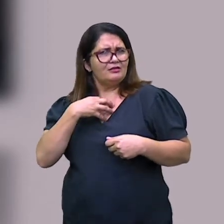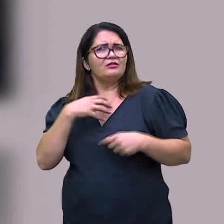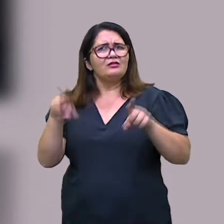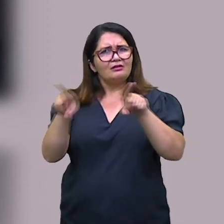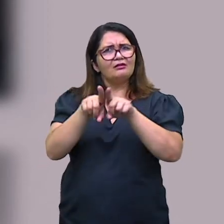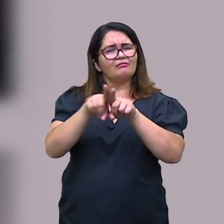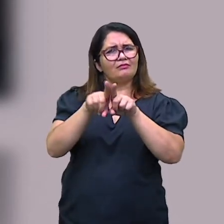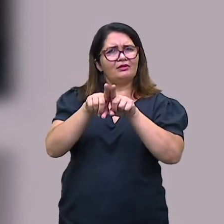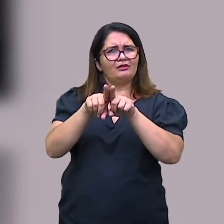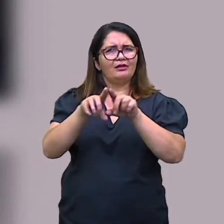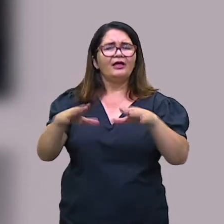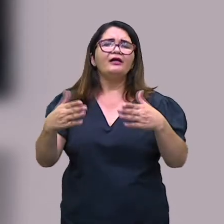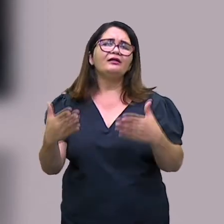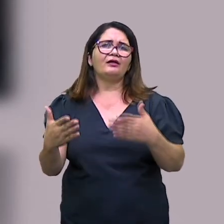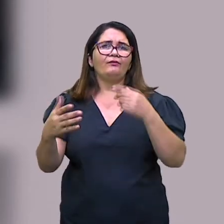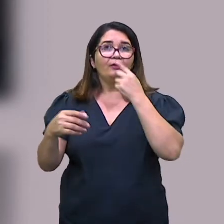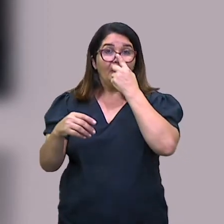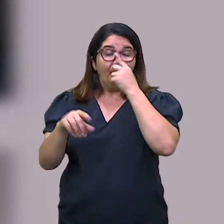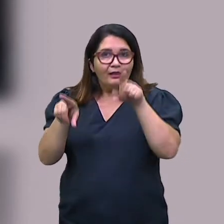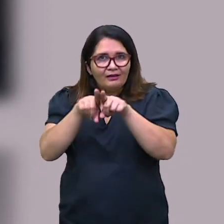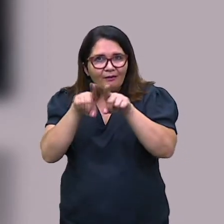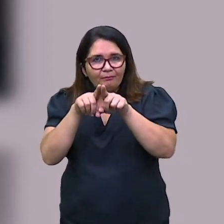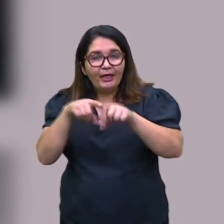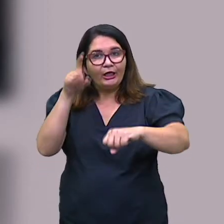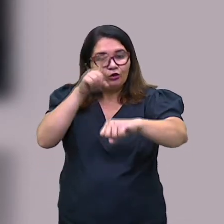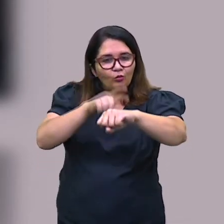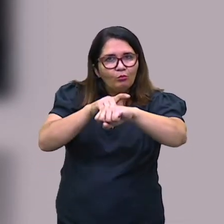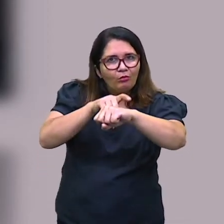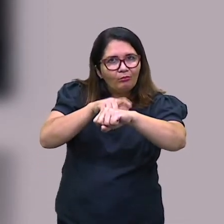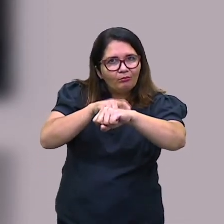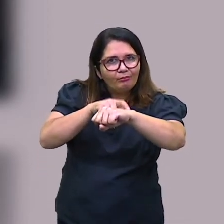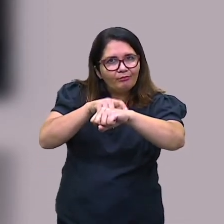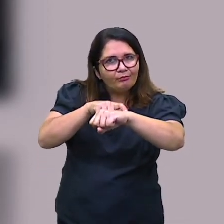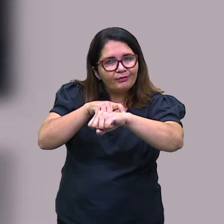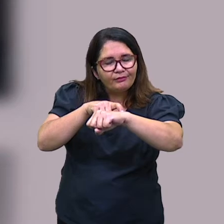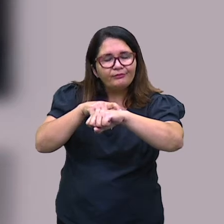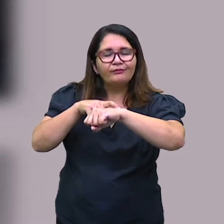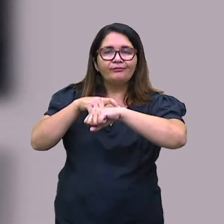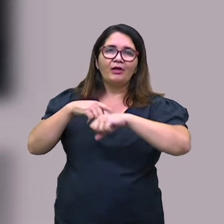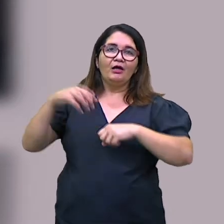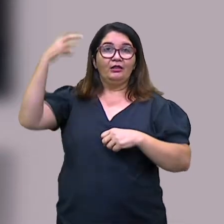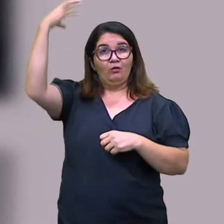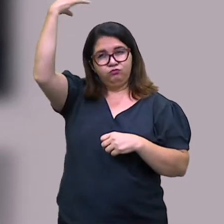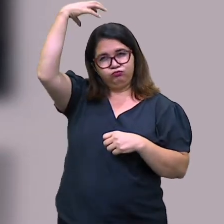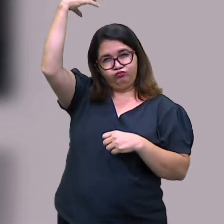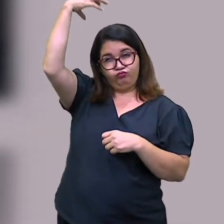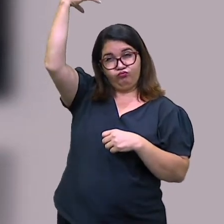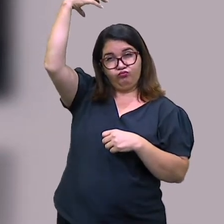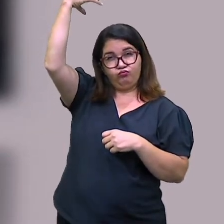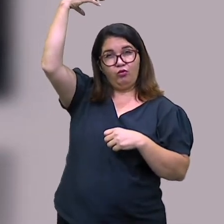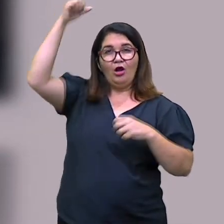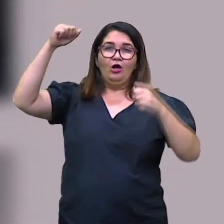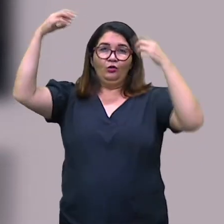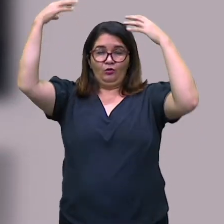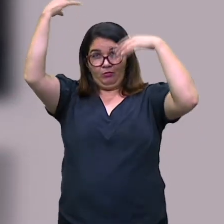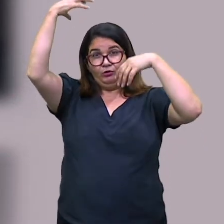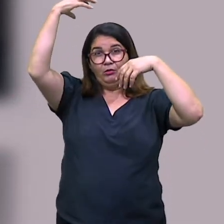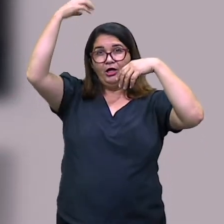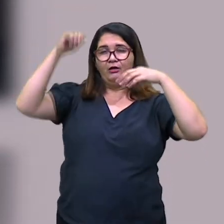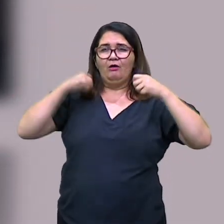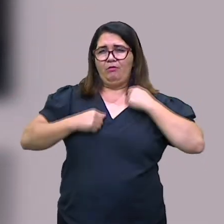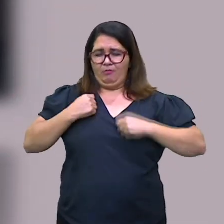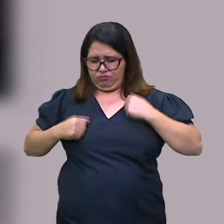para pensar quando vocês estão lá tomando banho? O calor do chuveiro, quando está muito quente, que embaça o